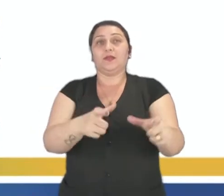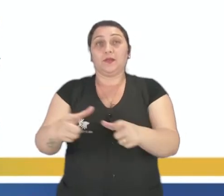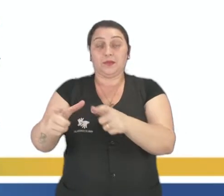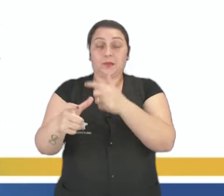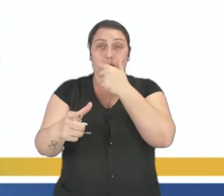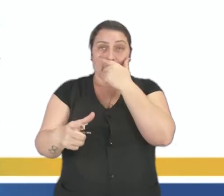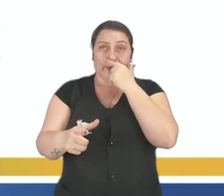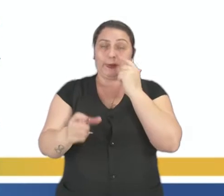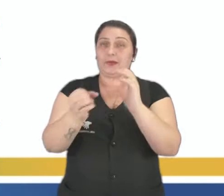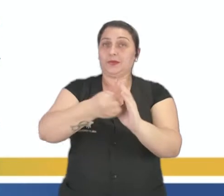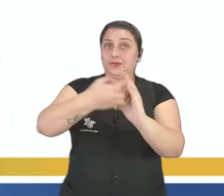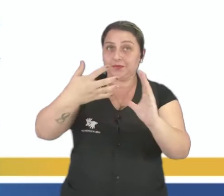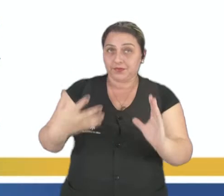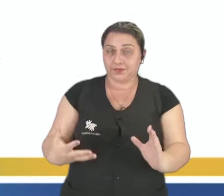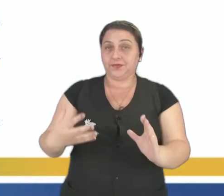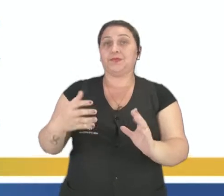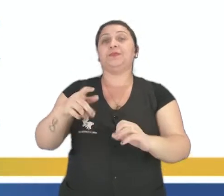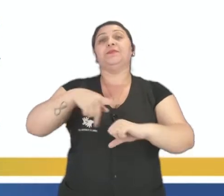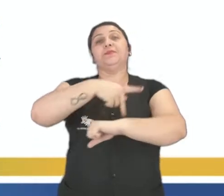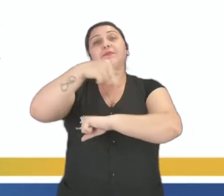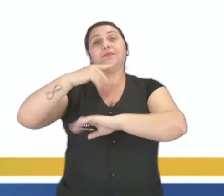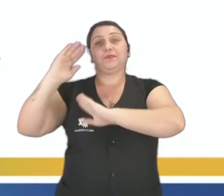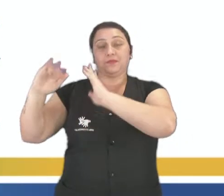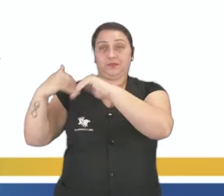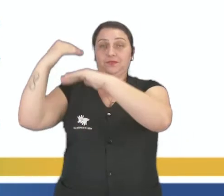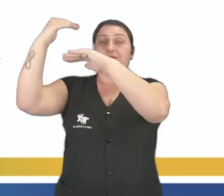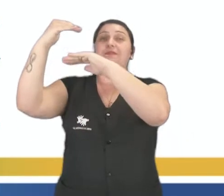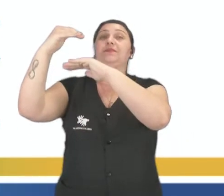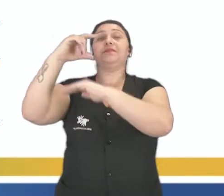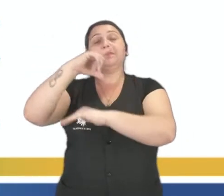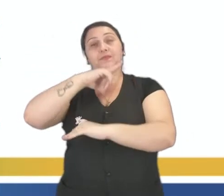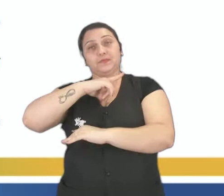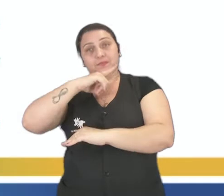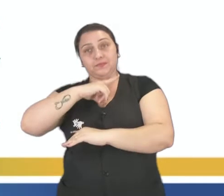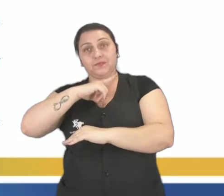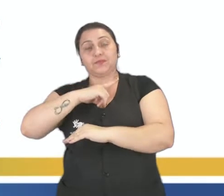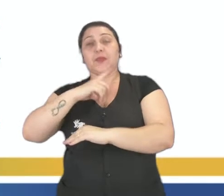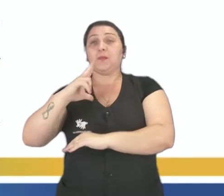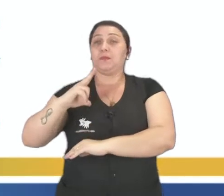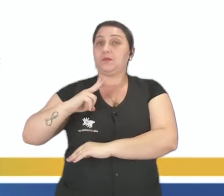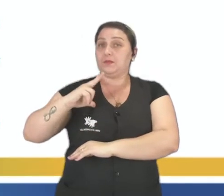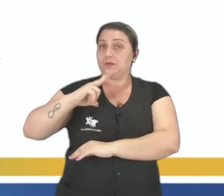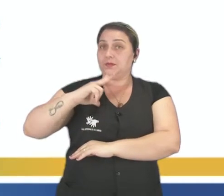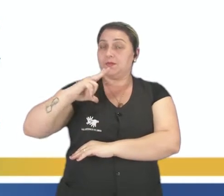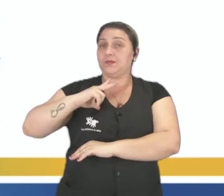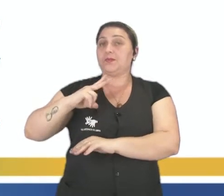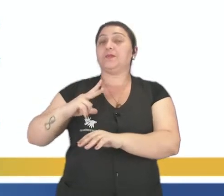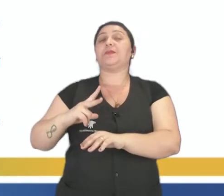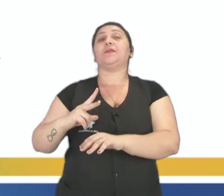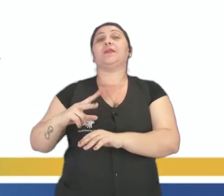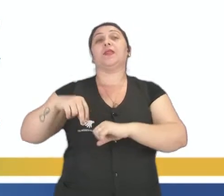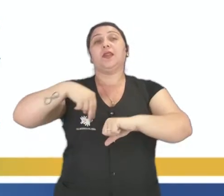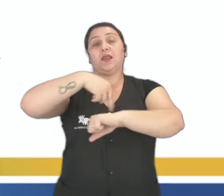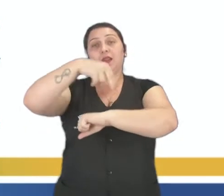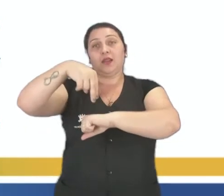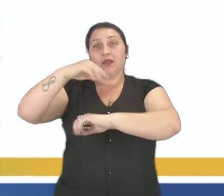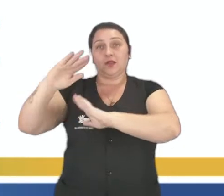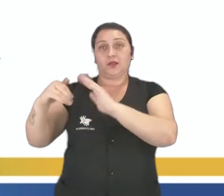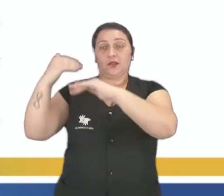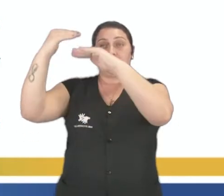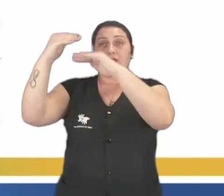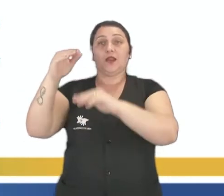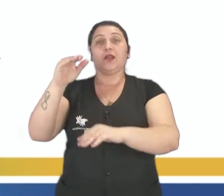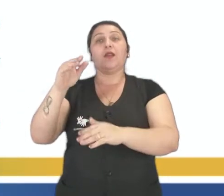Uma outra característica dos países desenvolvidos é que existem particularidades comuns à nação desenvolvida.